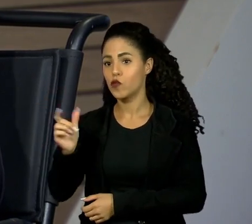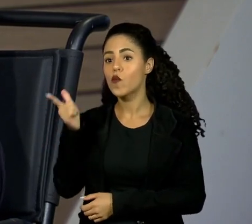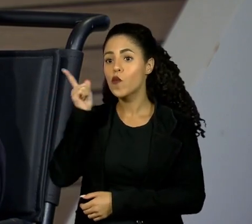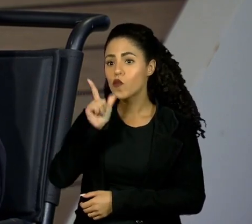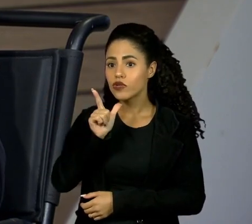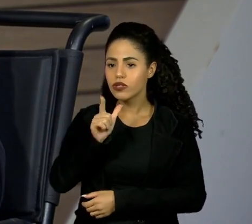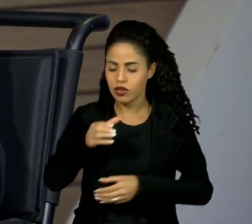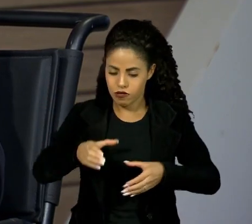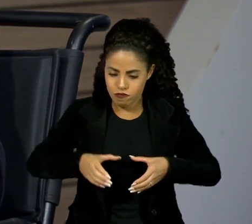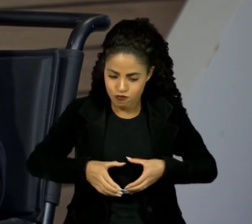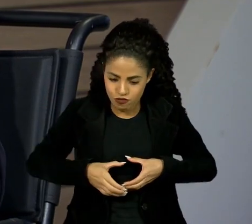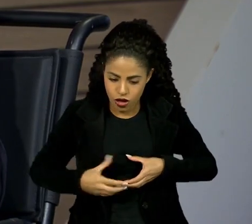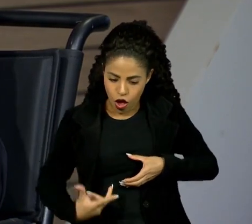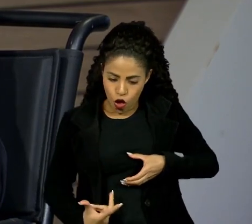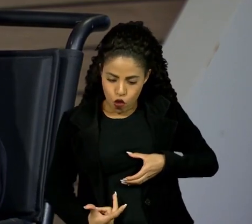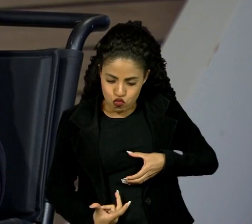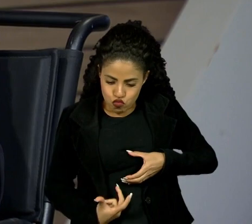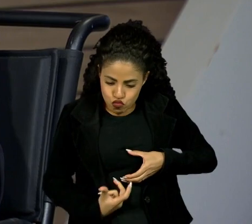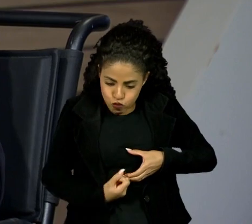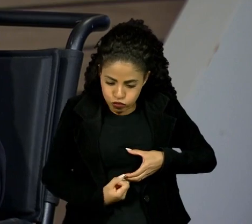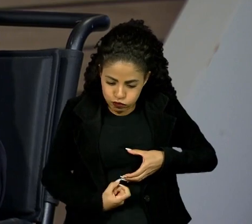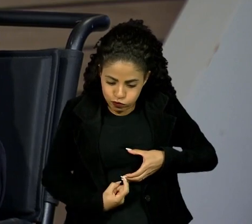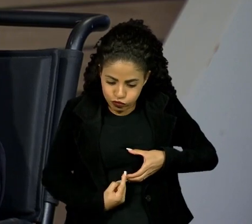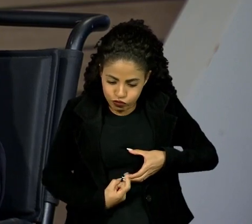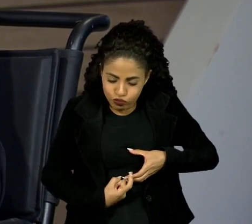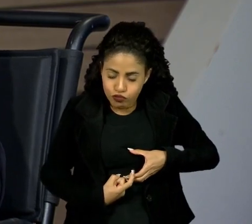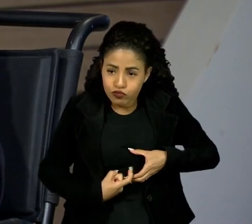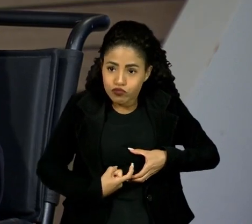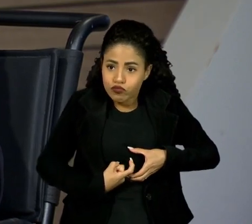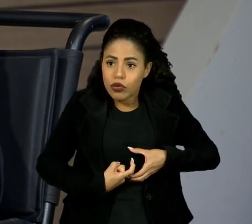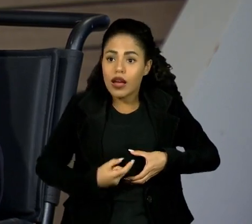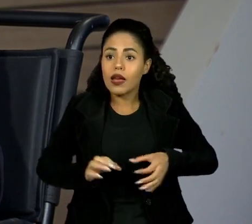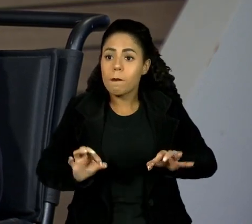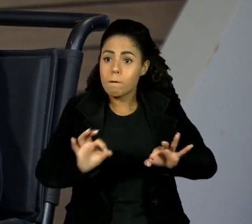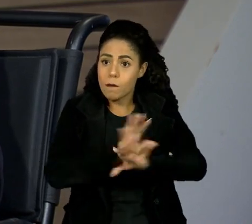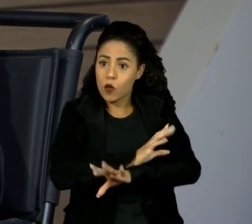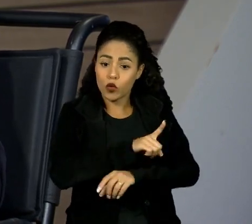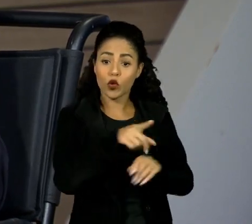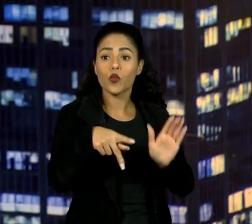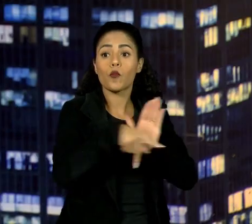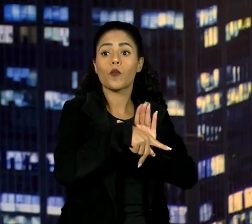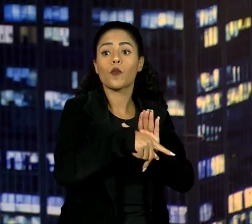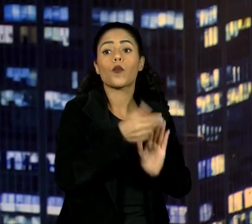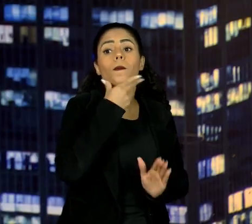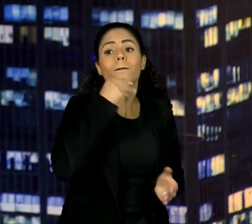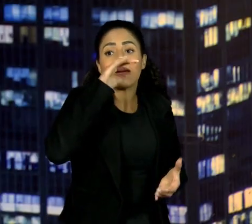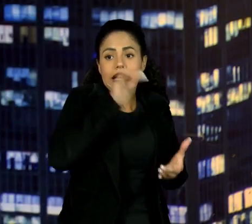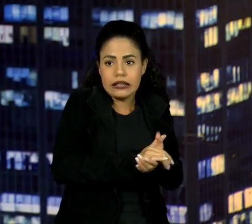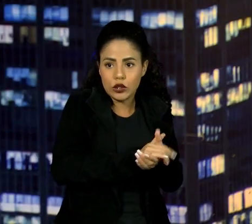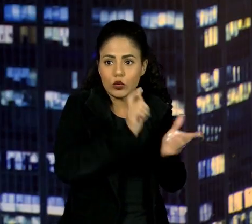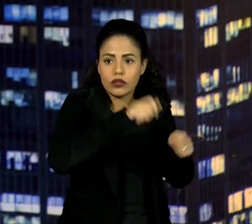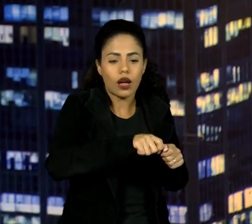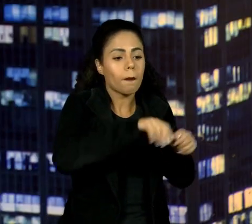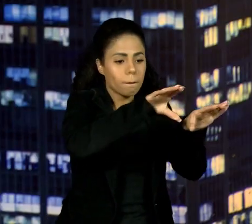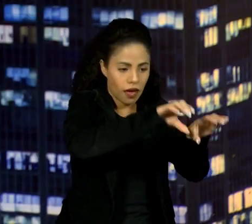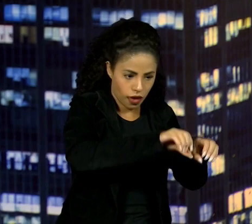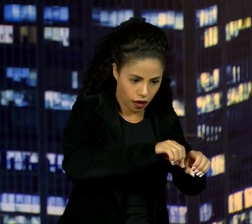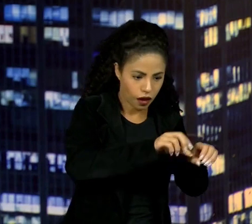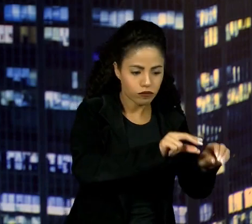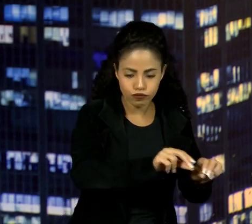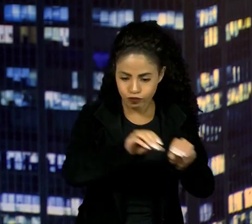intrauterina, que nada mais é que a deposição de um sêmen preparado do marido e colocado dentro do útero